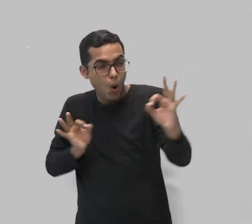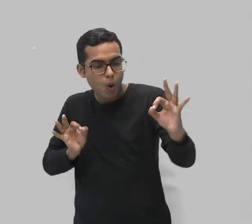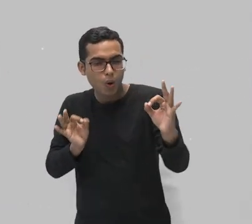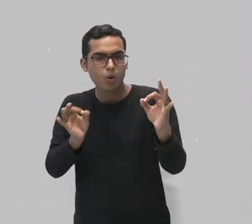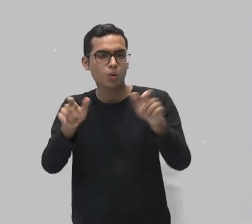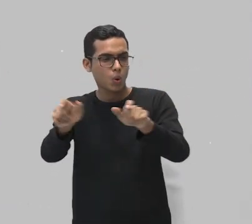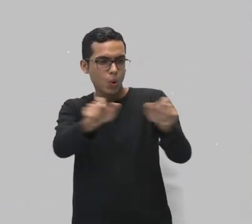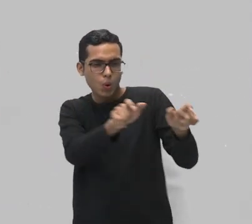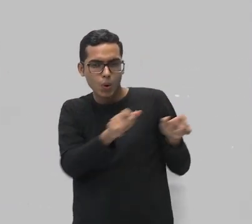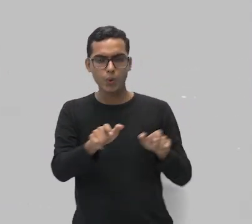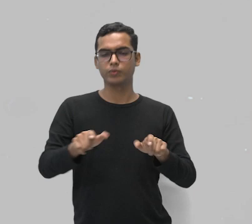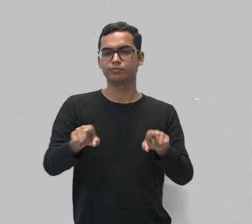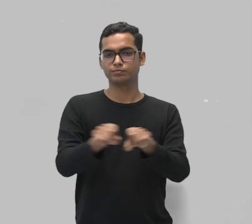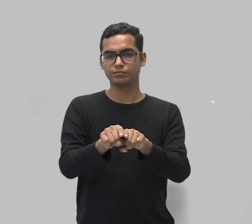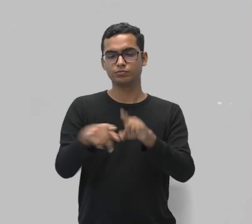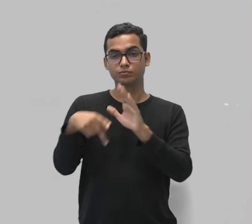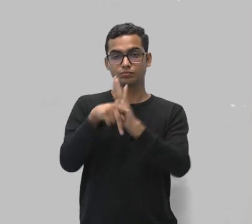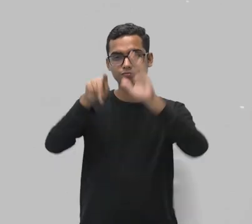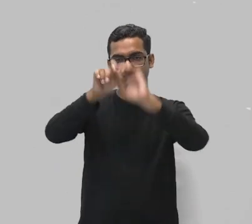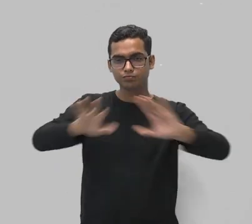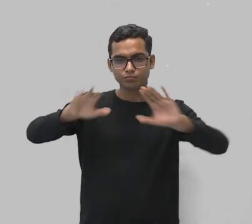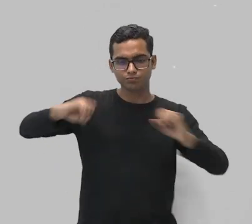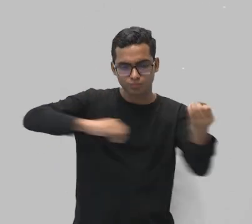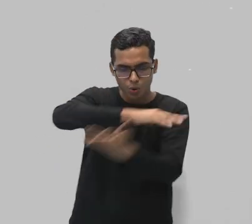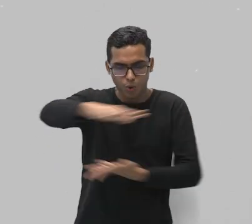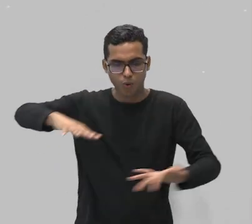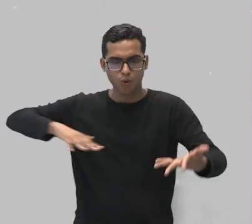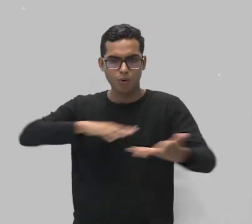que pontilham o céu.